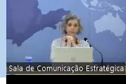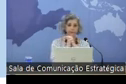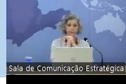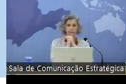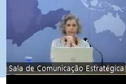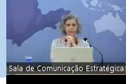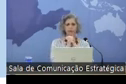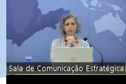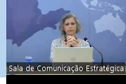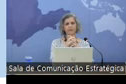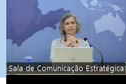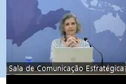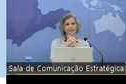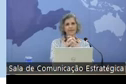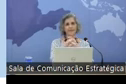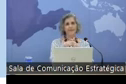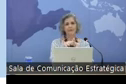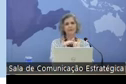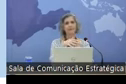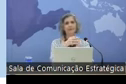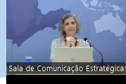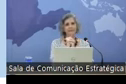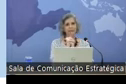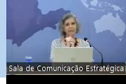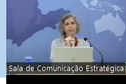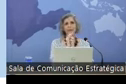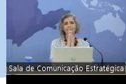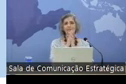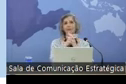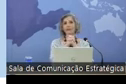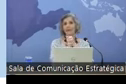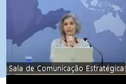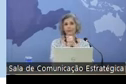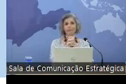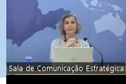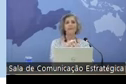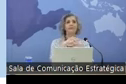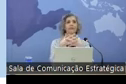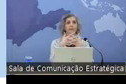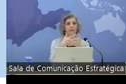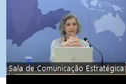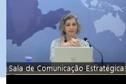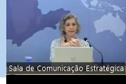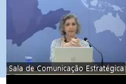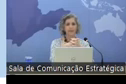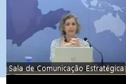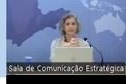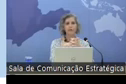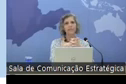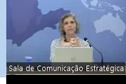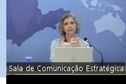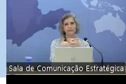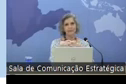noventa e dois por cento desde 2017 isso tá se mantendo só que se a gente quer pedir a certificação